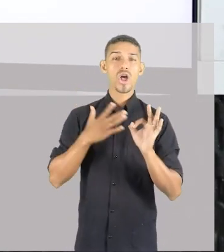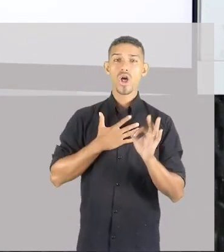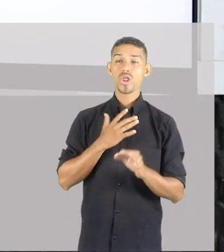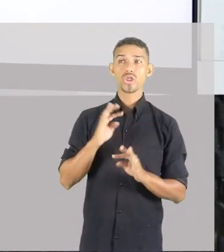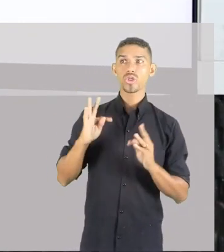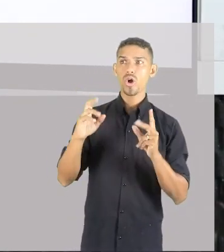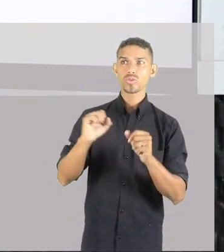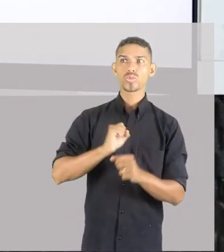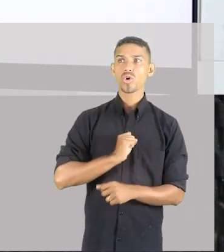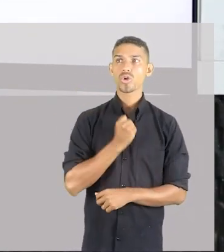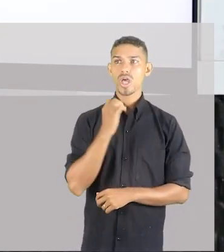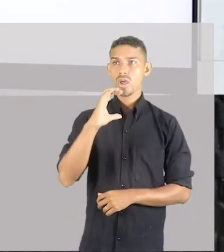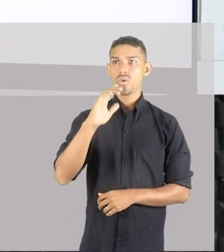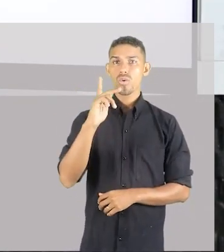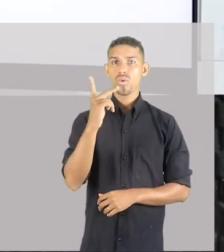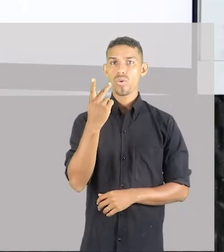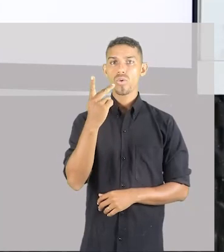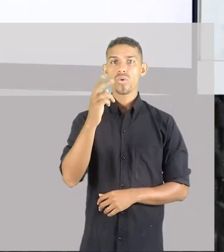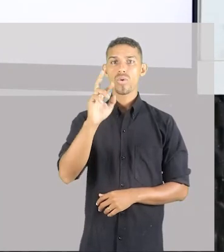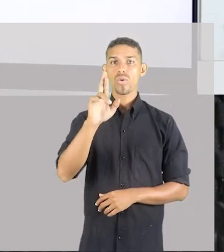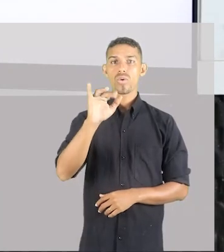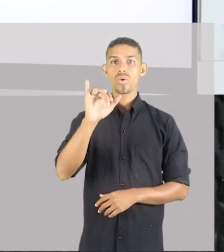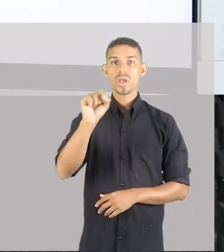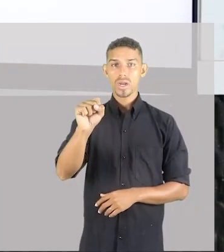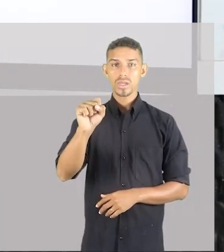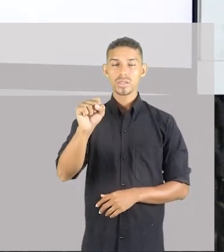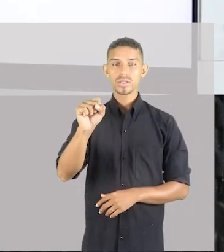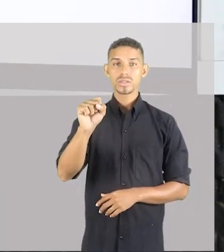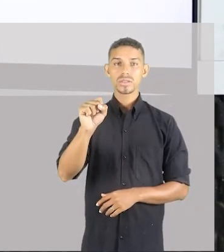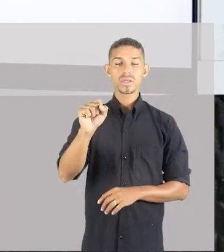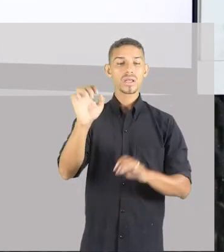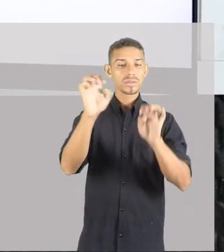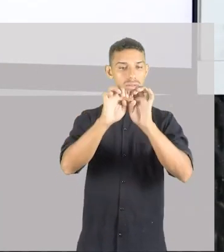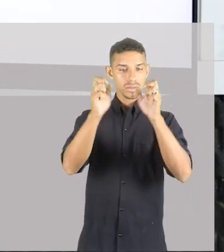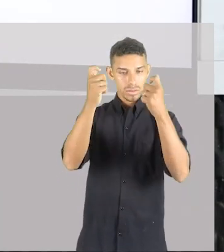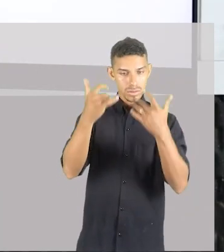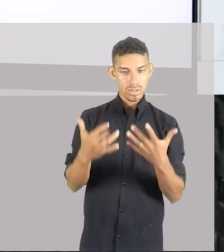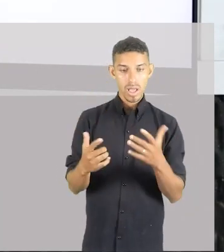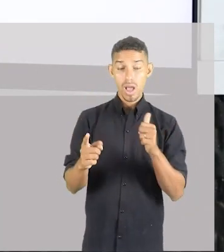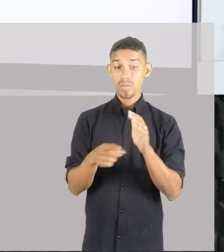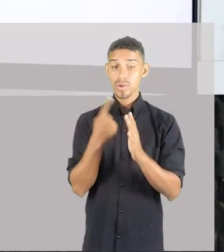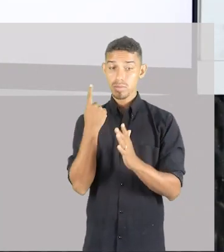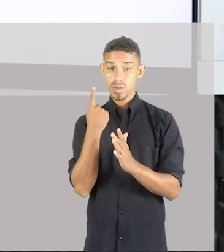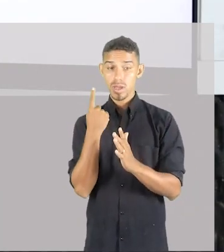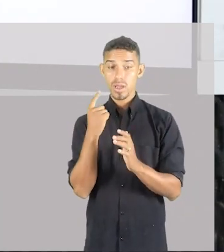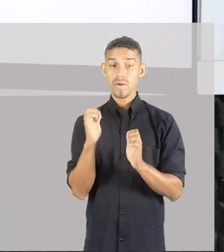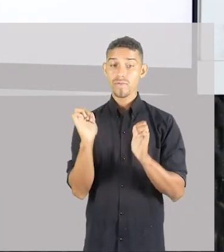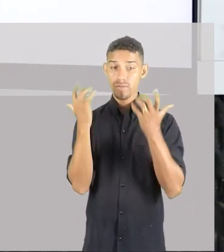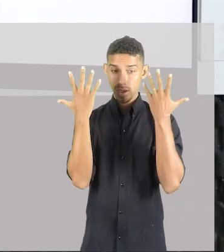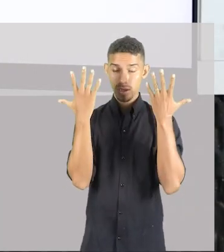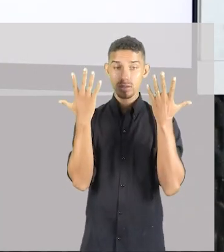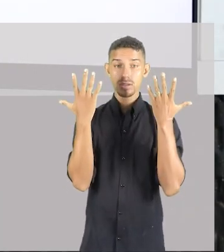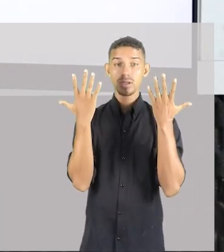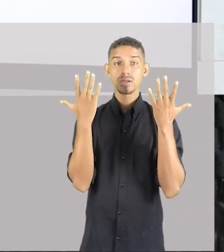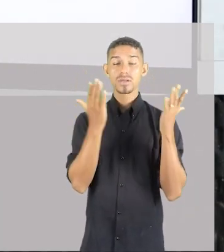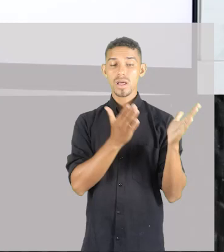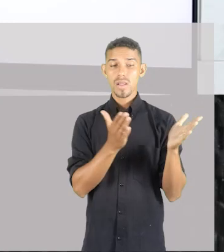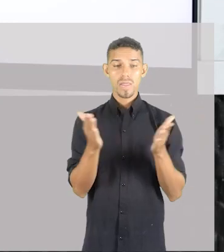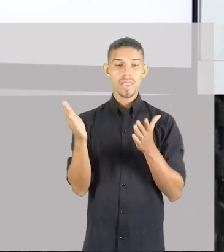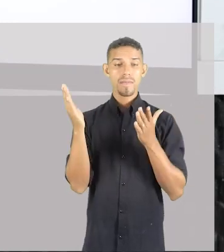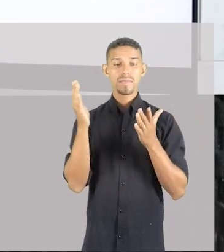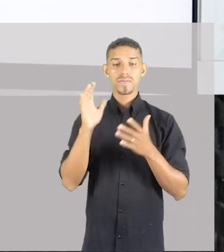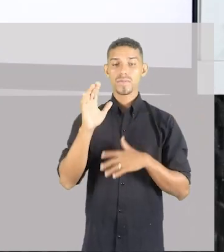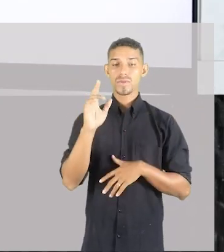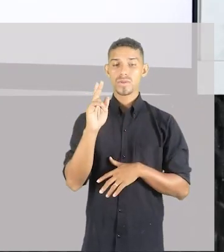Cris é basicamente nesses getos nessas estruturas que aconteciam as primeiras ah festas de quarteirão as